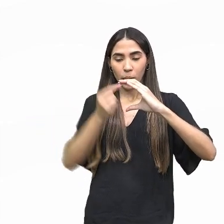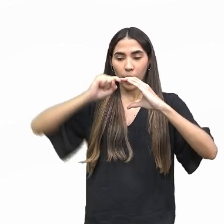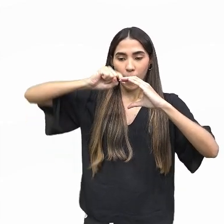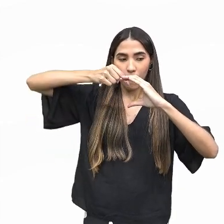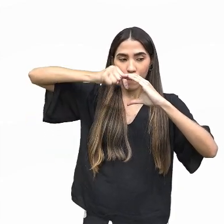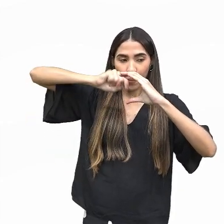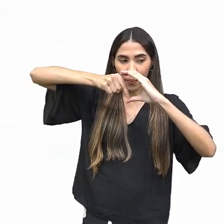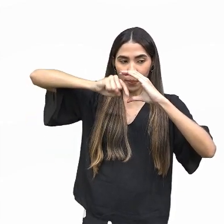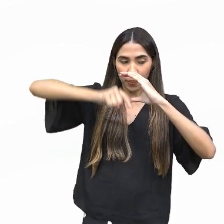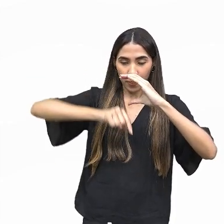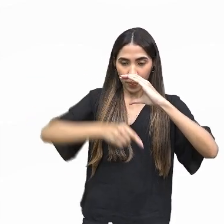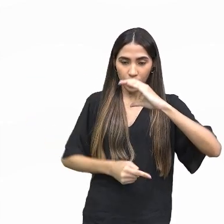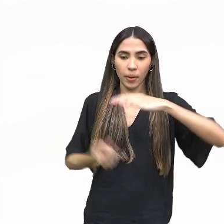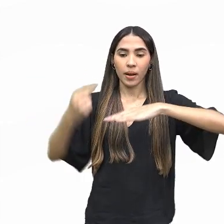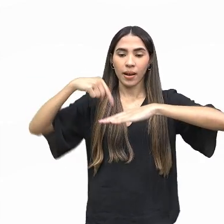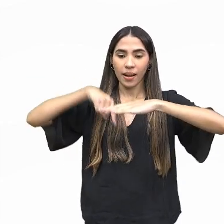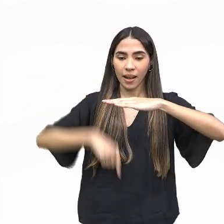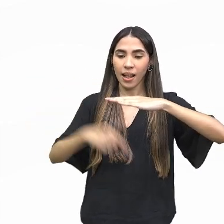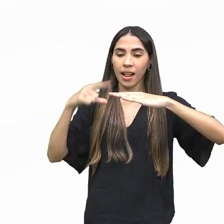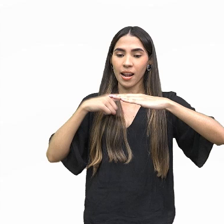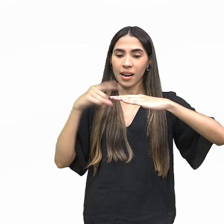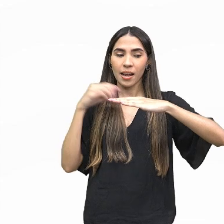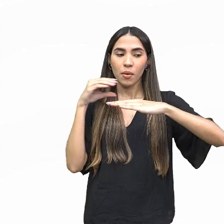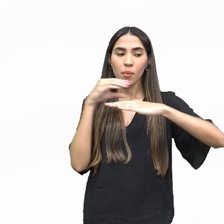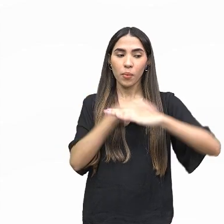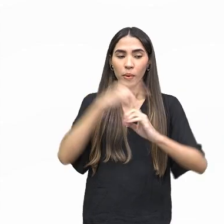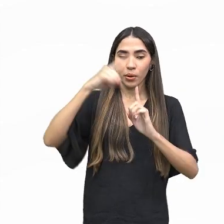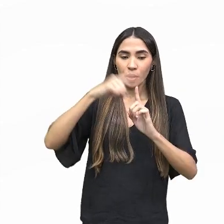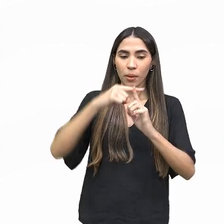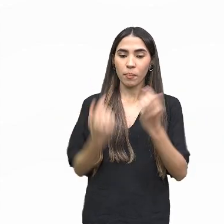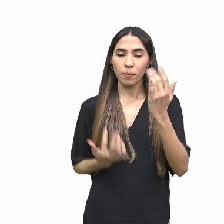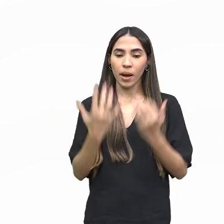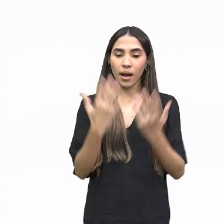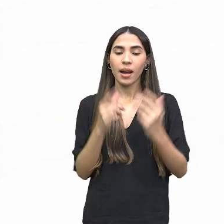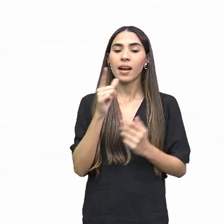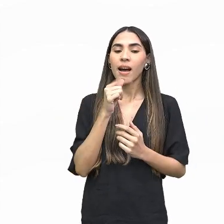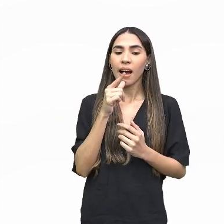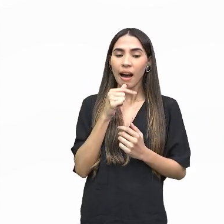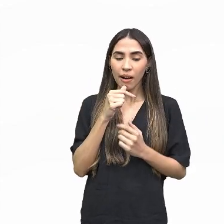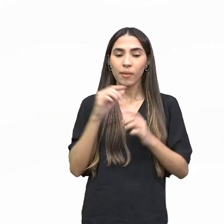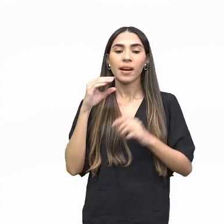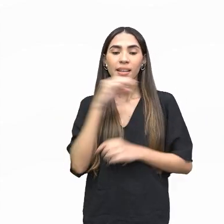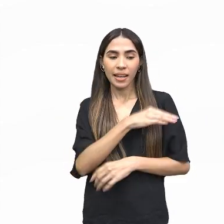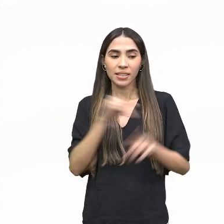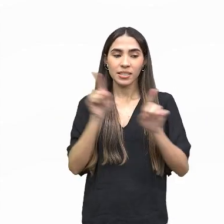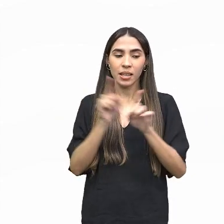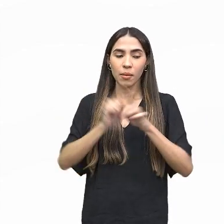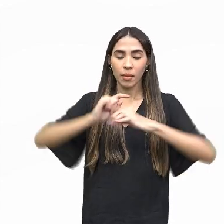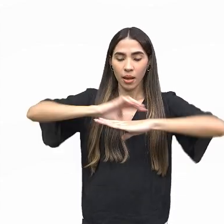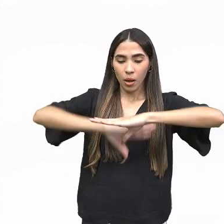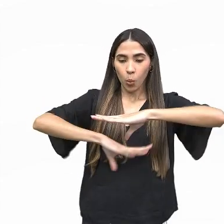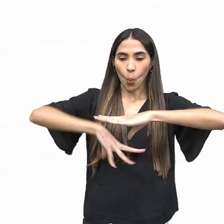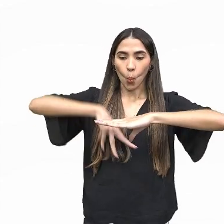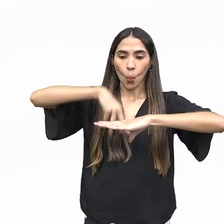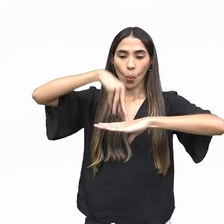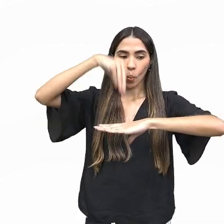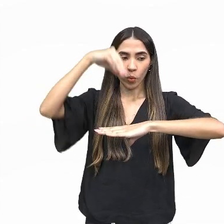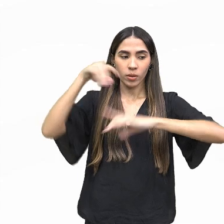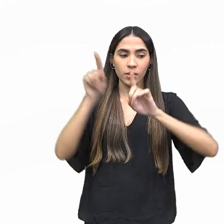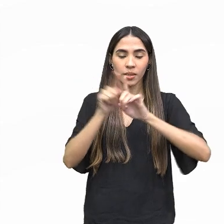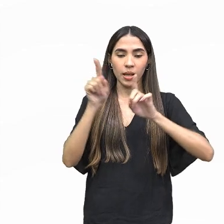há grande quantidade de vapor e água quente, os quais devem ser retirados por dutos